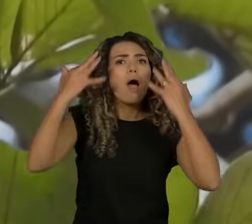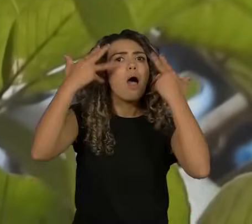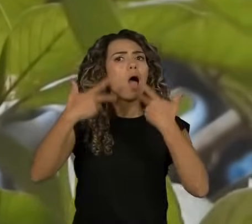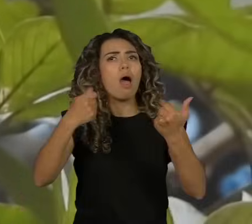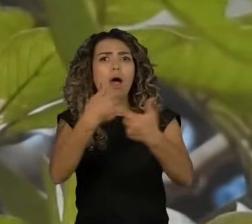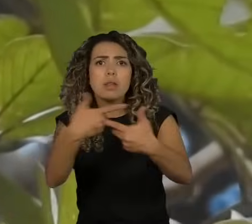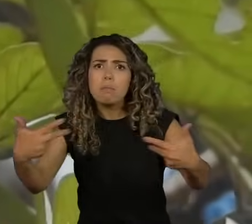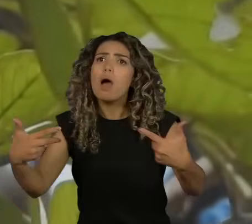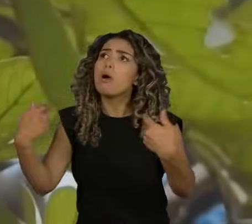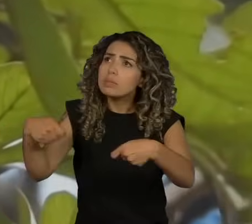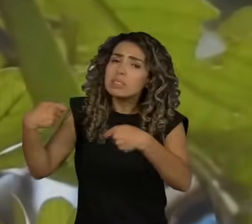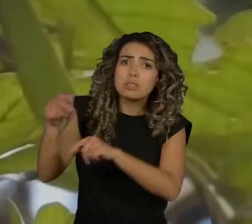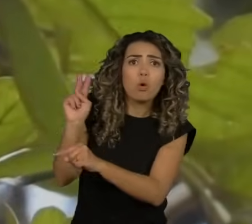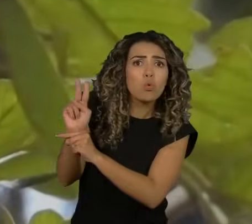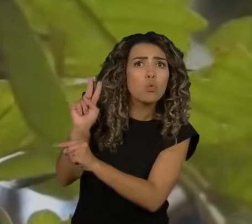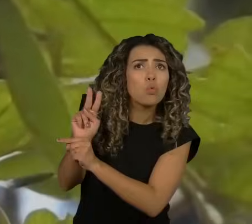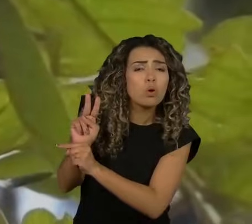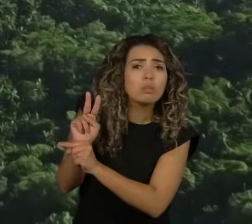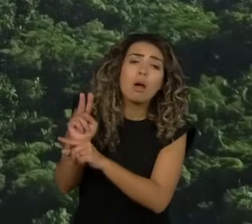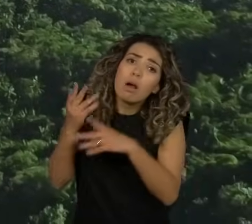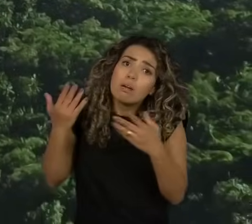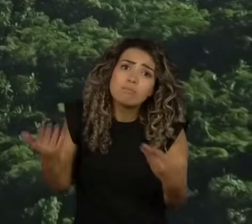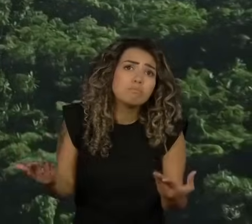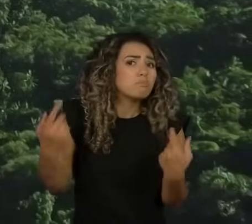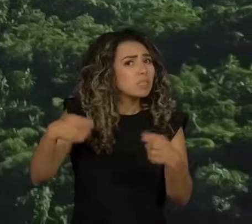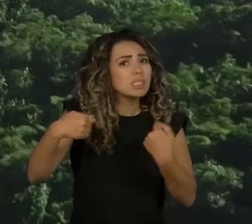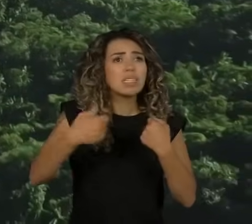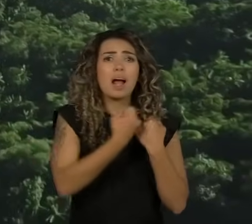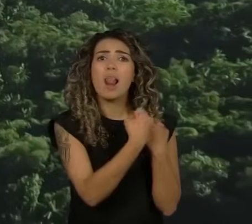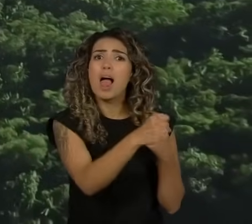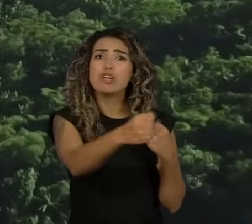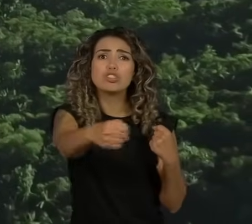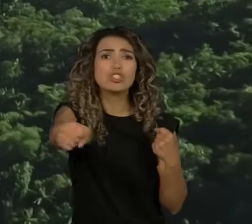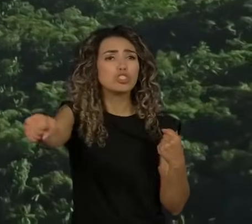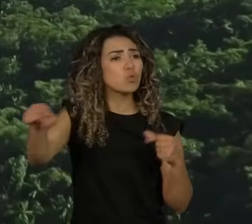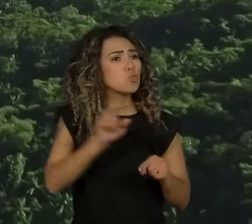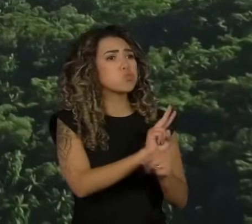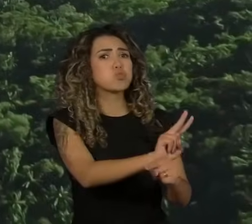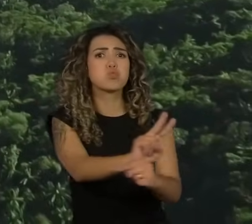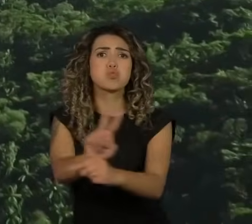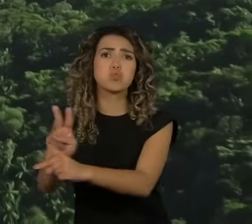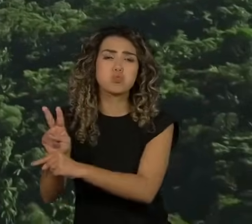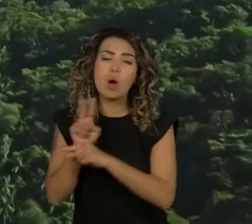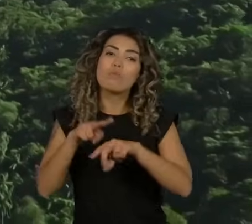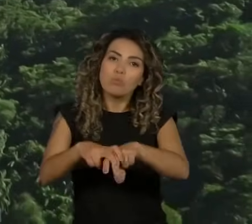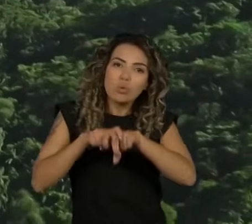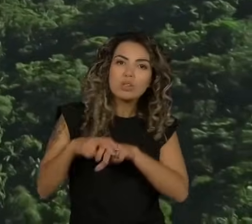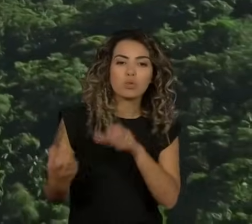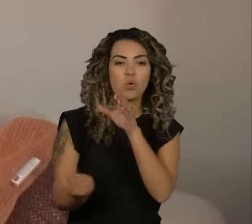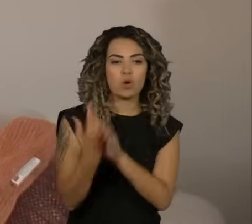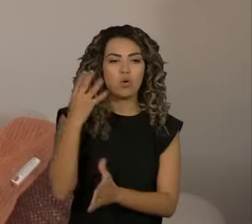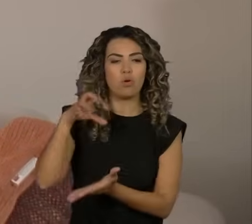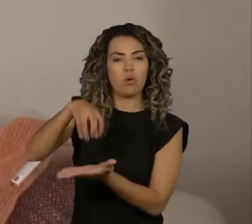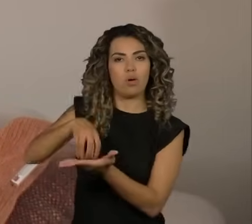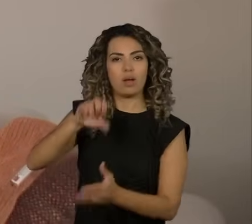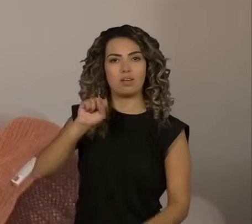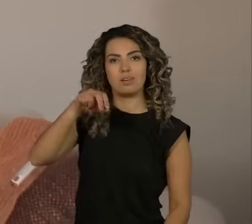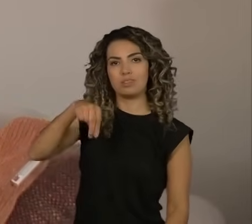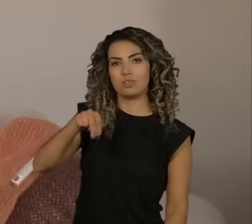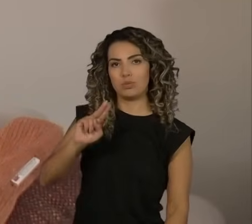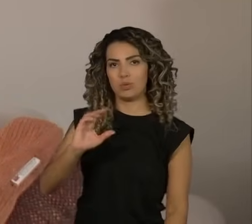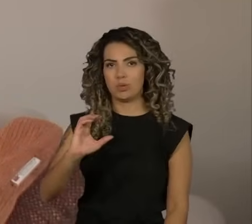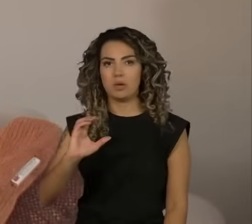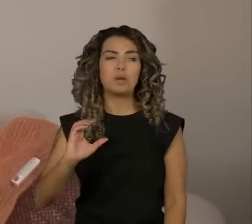biodiversidade, era preciso conservar territórios mais amplos, o que levou à criação do SNUC. A ideia é